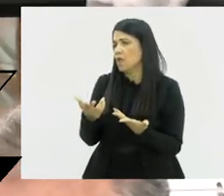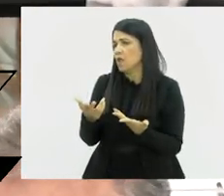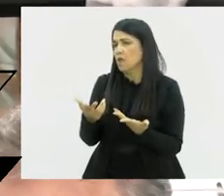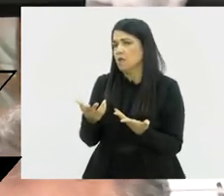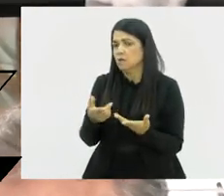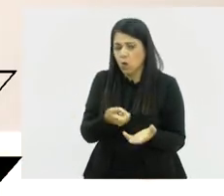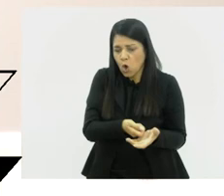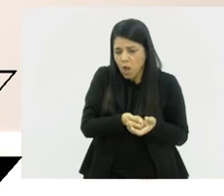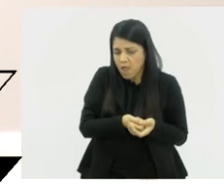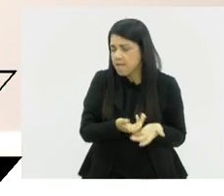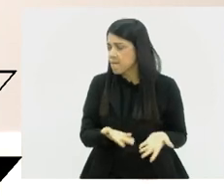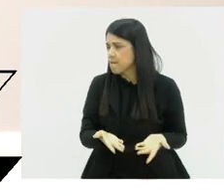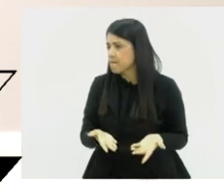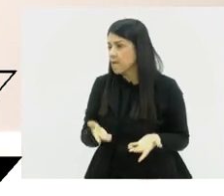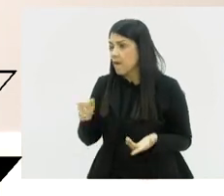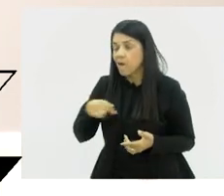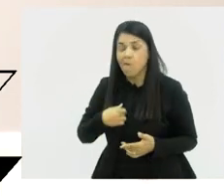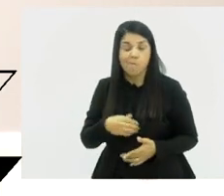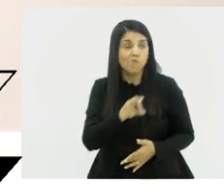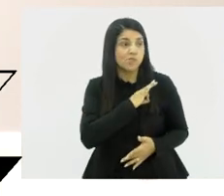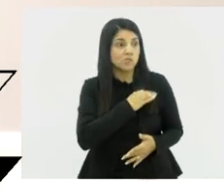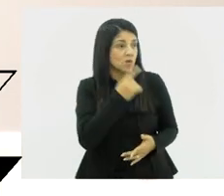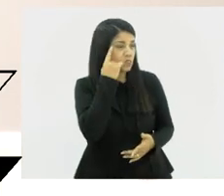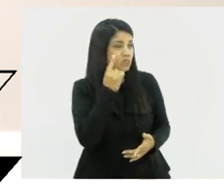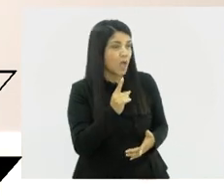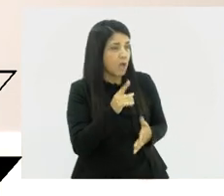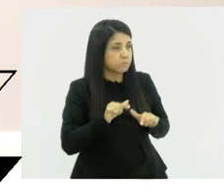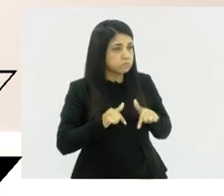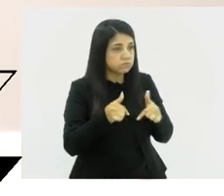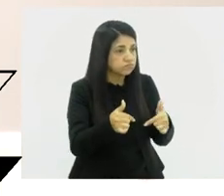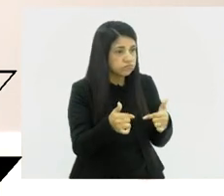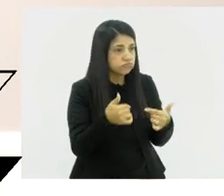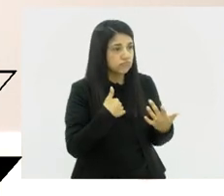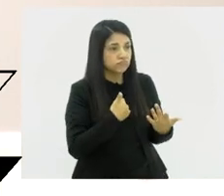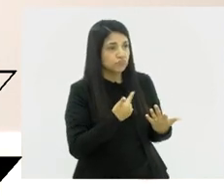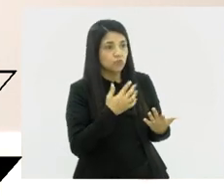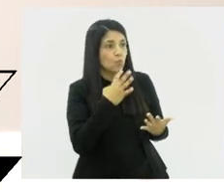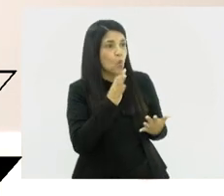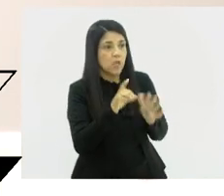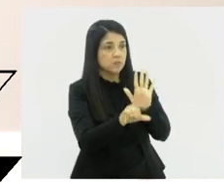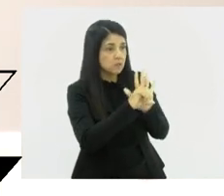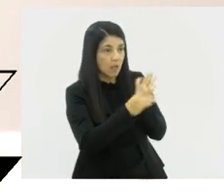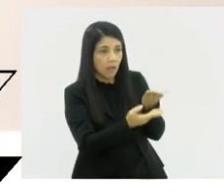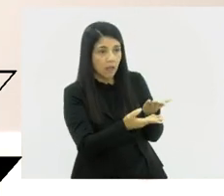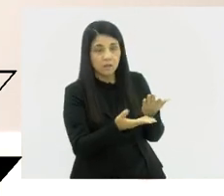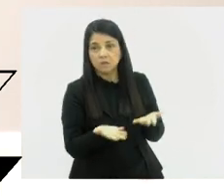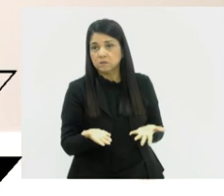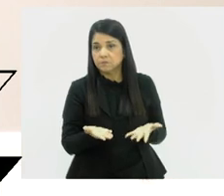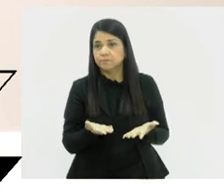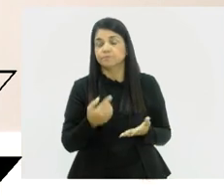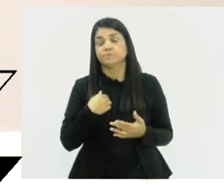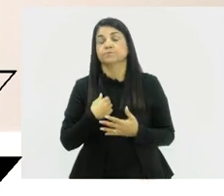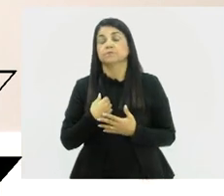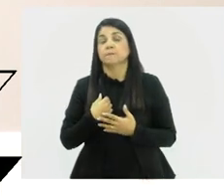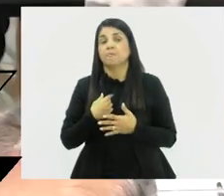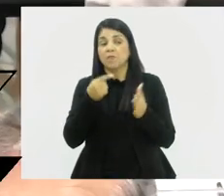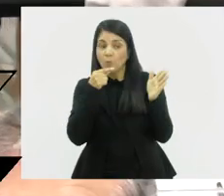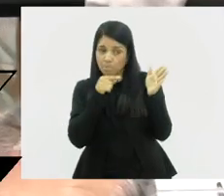o que fazer. Então, a minha primeira pergunta, eu vou me ater, aliás, eu vou fazer uma só, me ater a esse ponto.